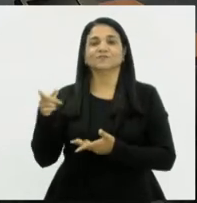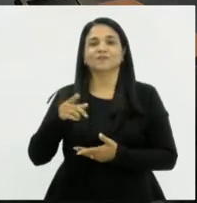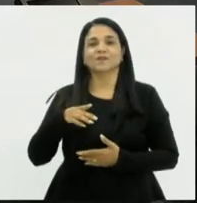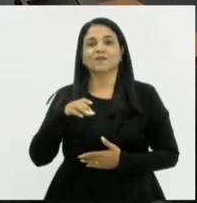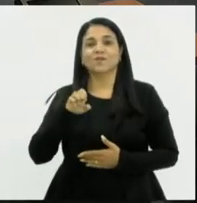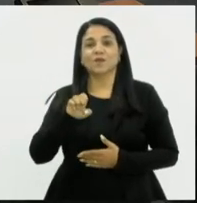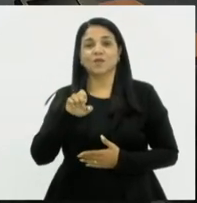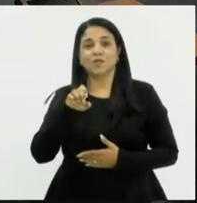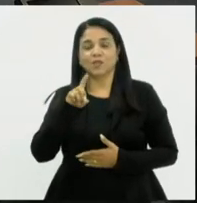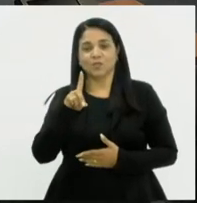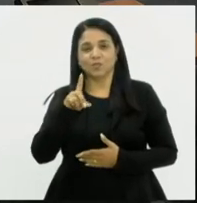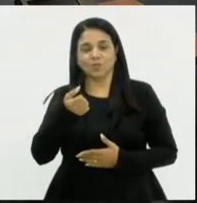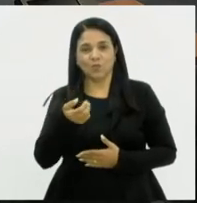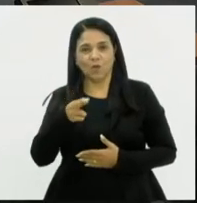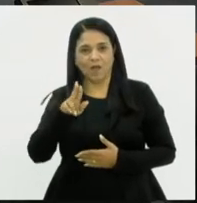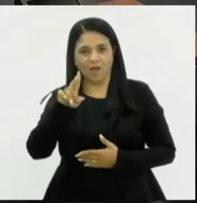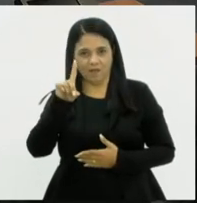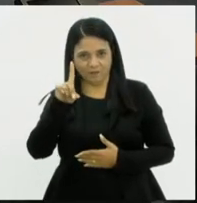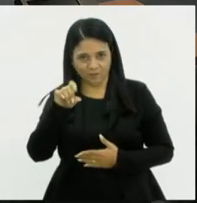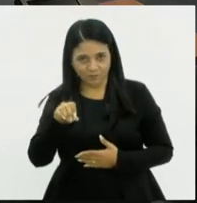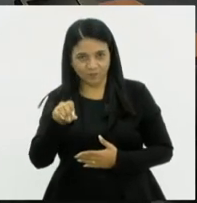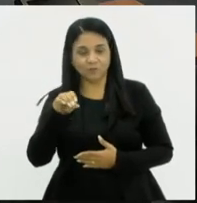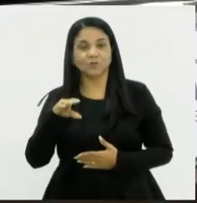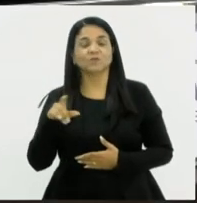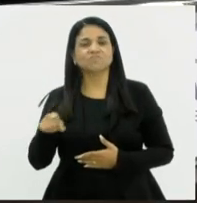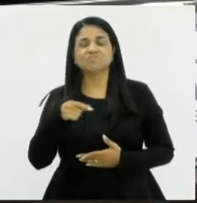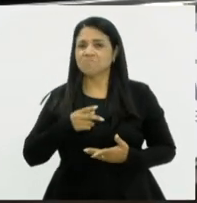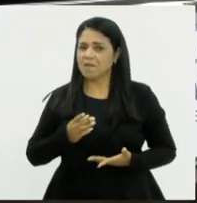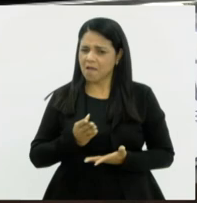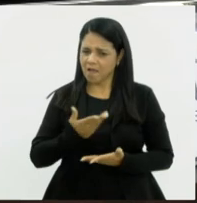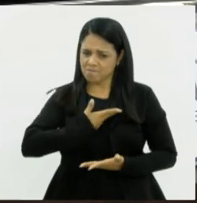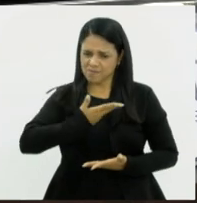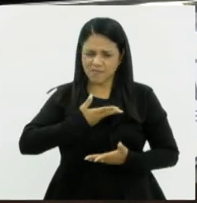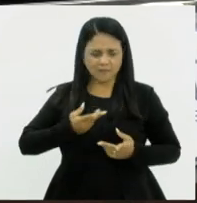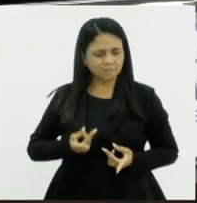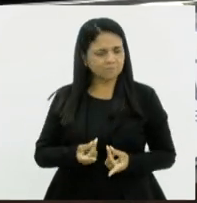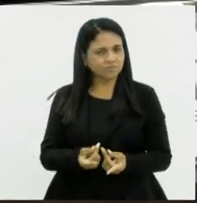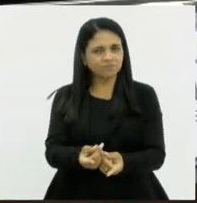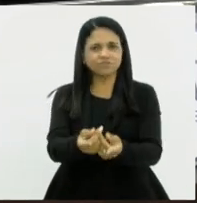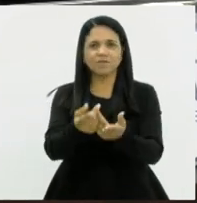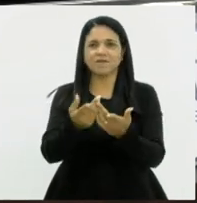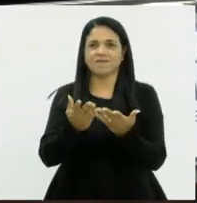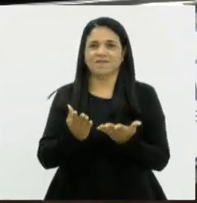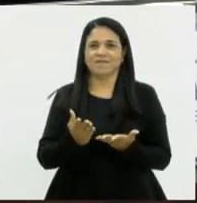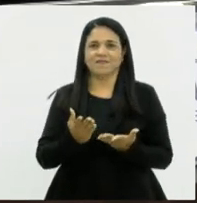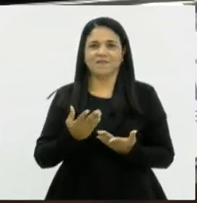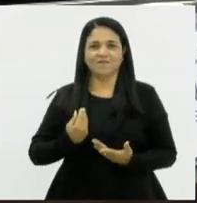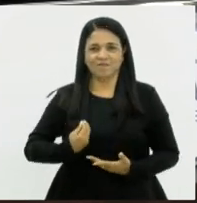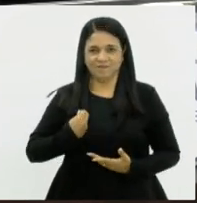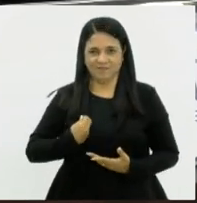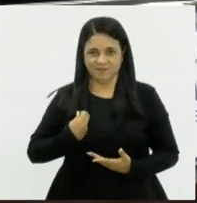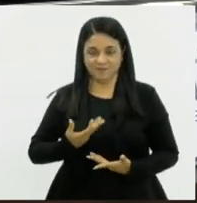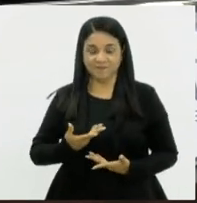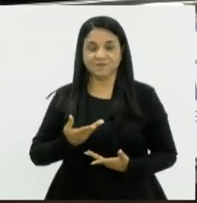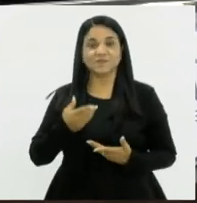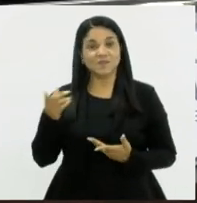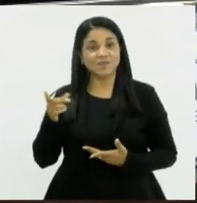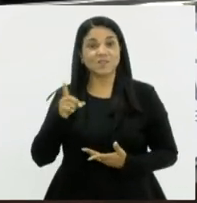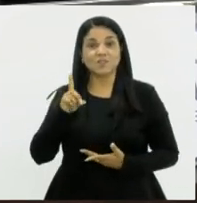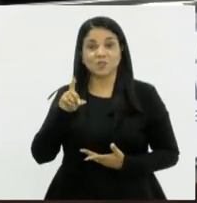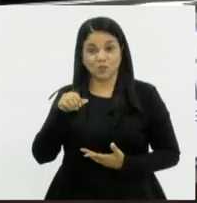porque essa amizade é uma amizade que vai perdurar entre nós para a vida toda. E falando do Domingos Brazão, quero falar